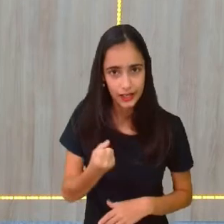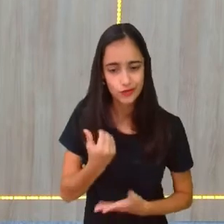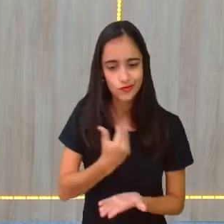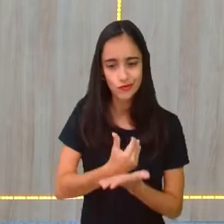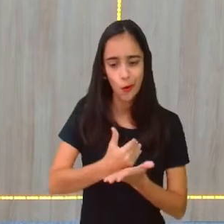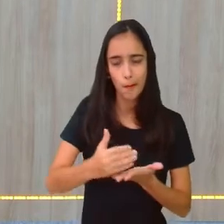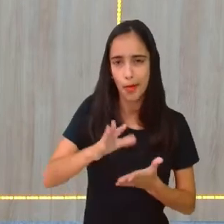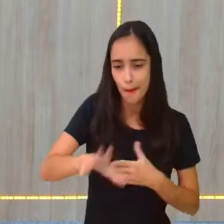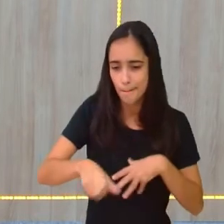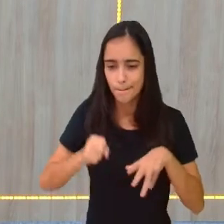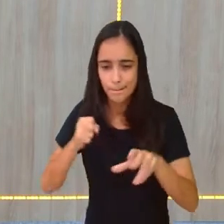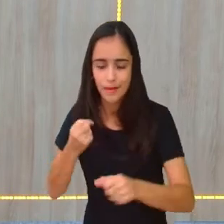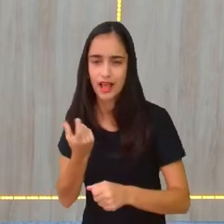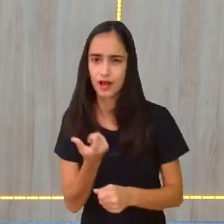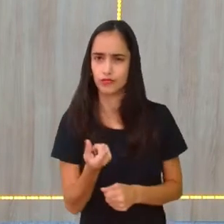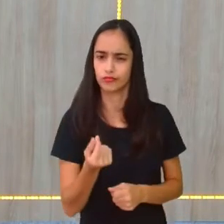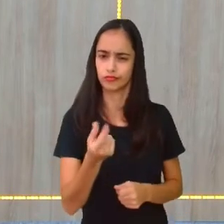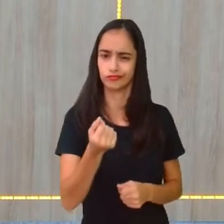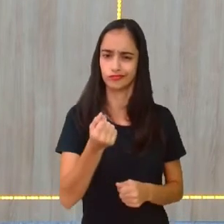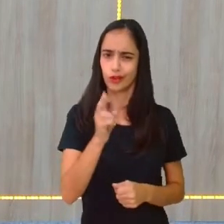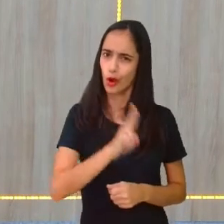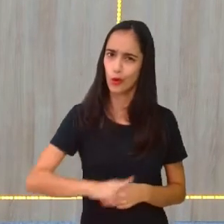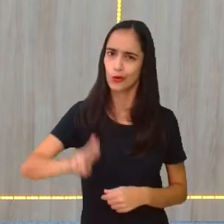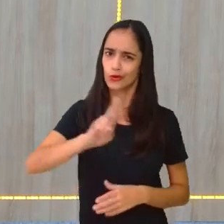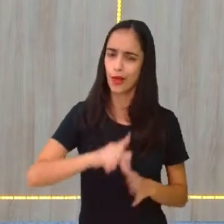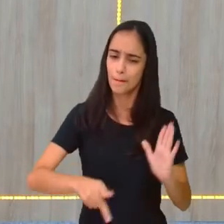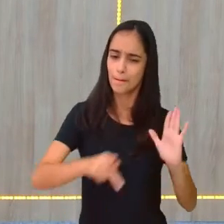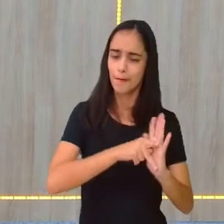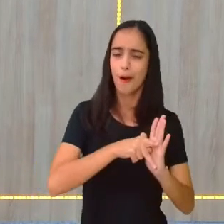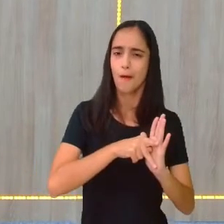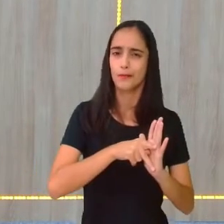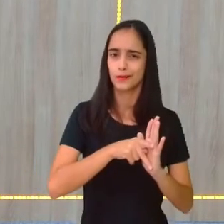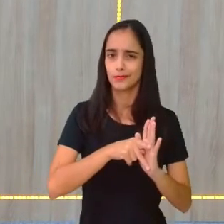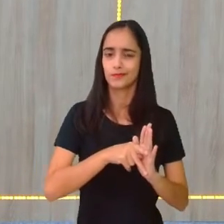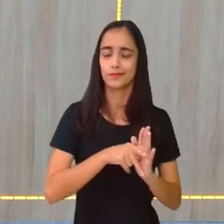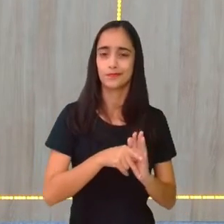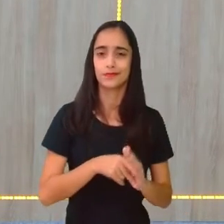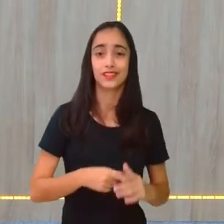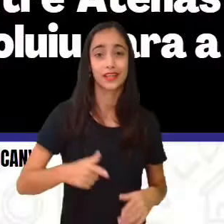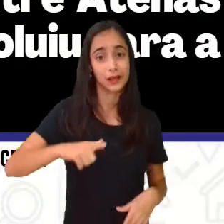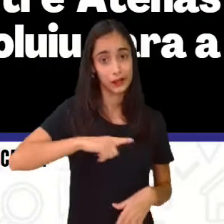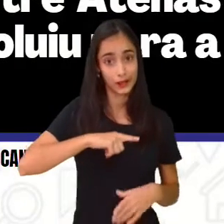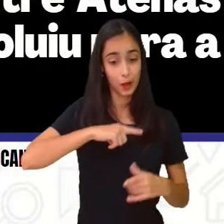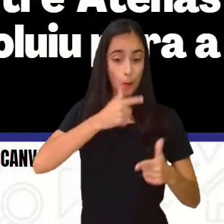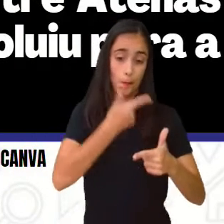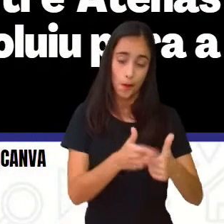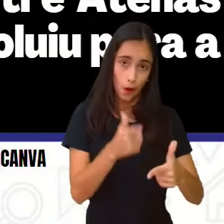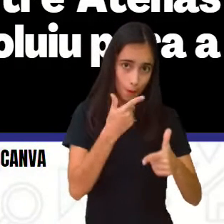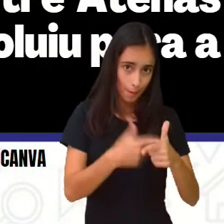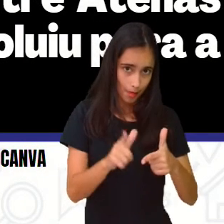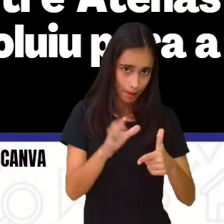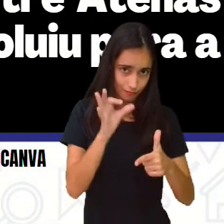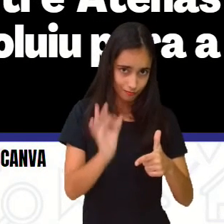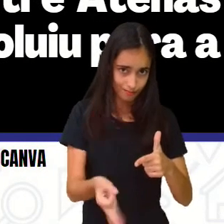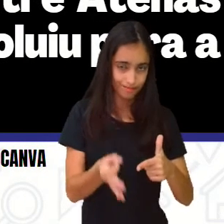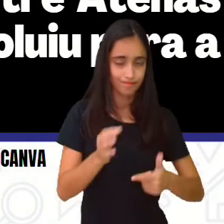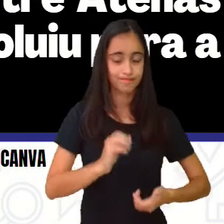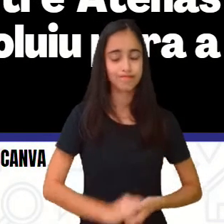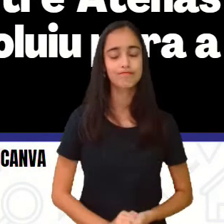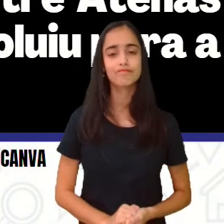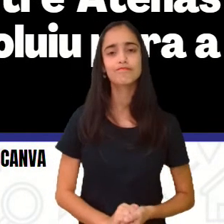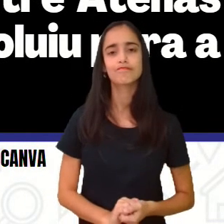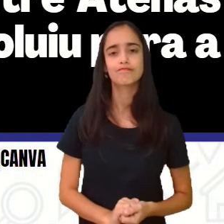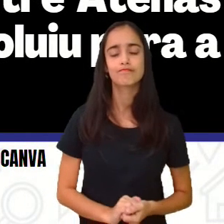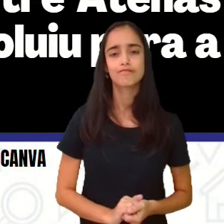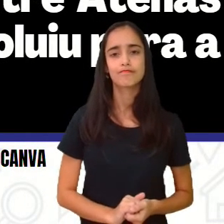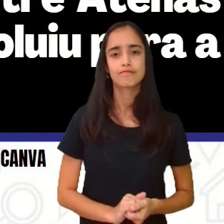né, investir em seu próprio benefício, isso gera um conflito, né? Gera um conflito, e